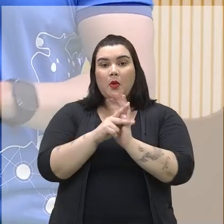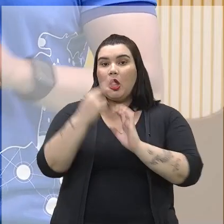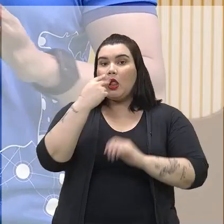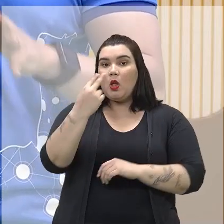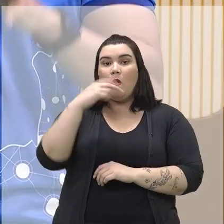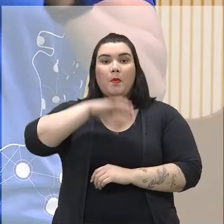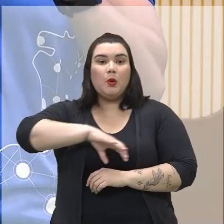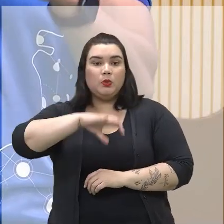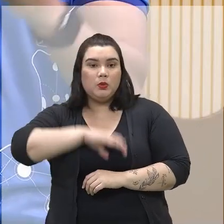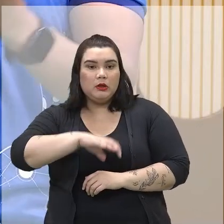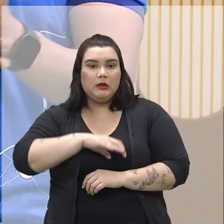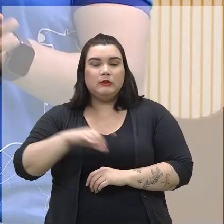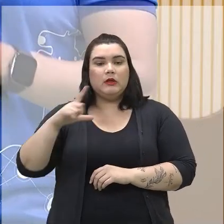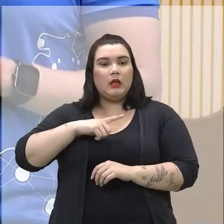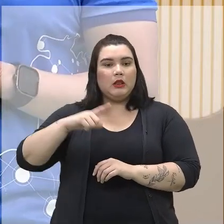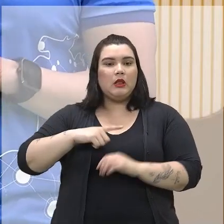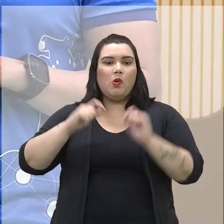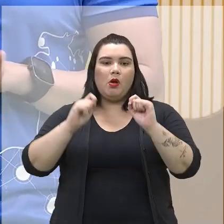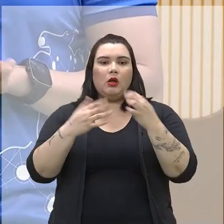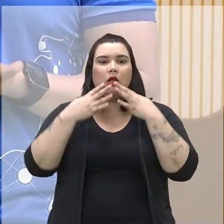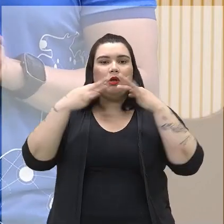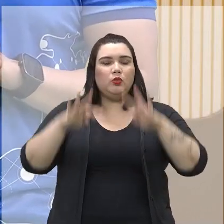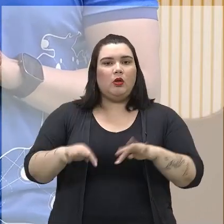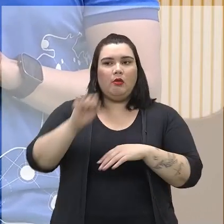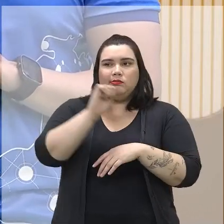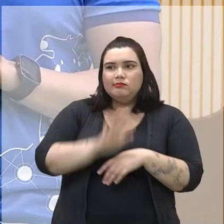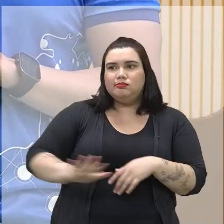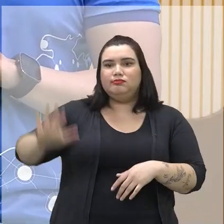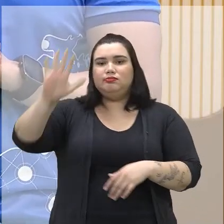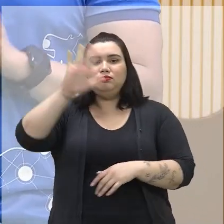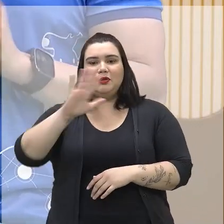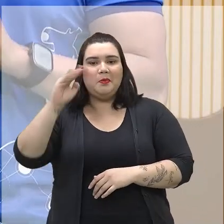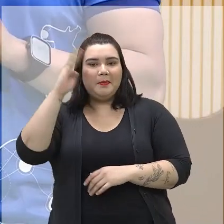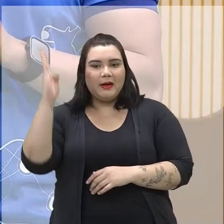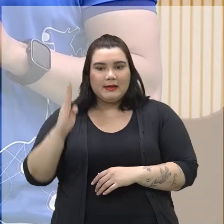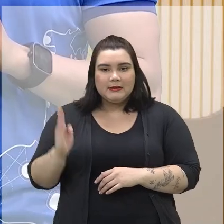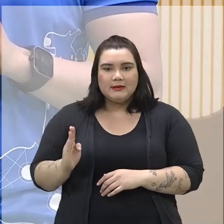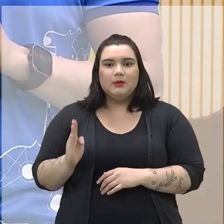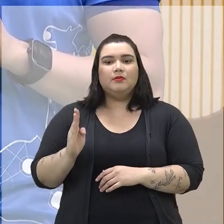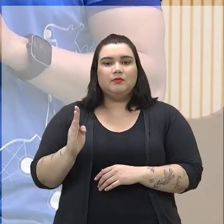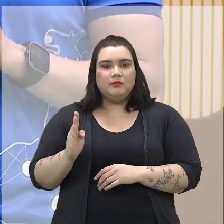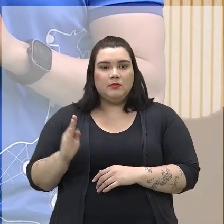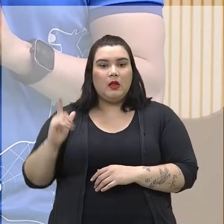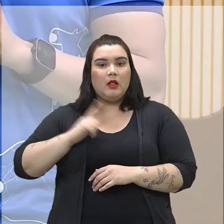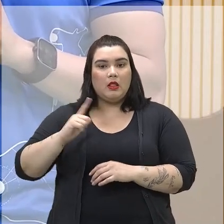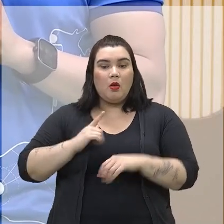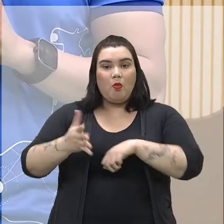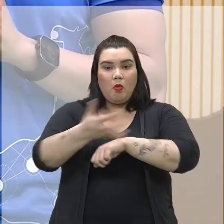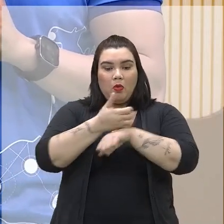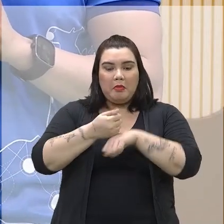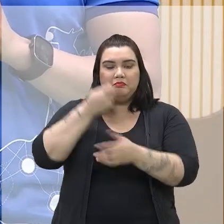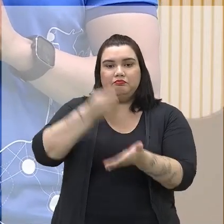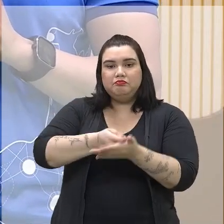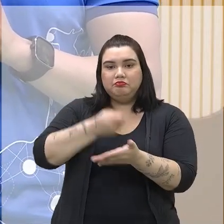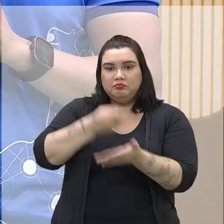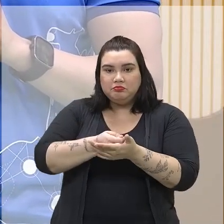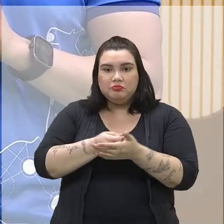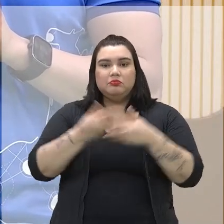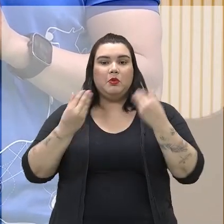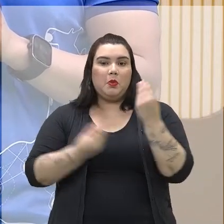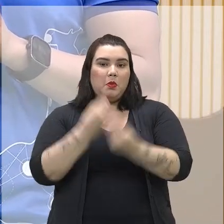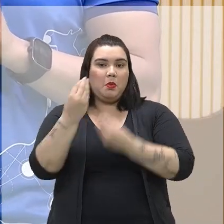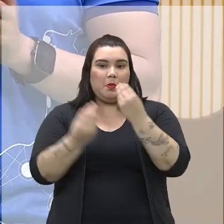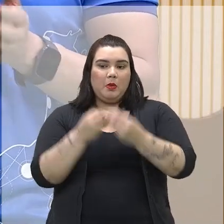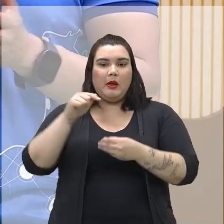portuguesa, tá? Ela se tornou comum em todo o território brasileiro. Foi uma imposição dos colonizadores também, isso custou